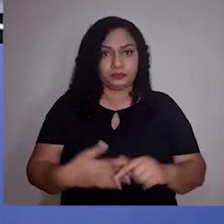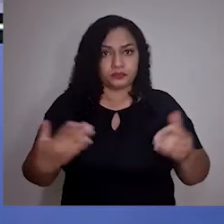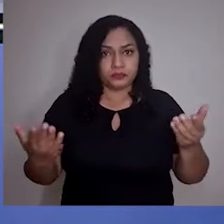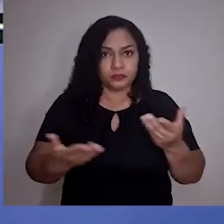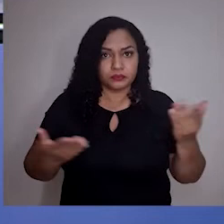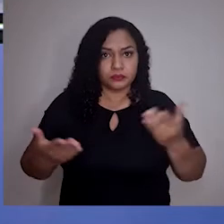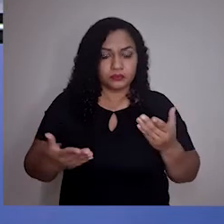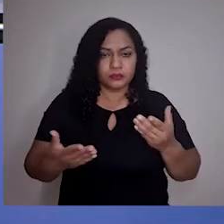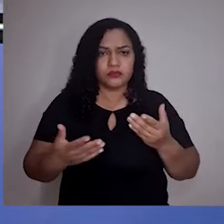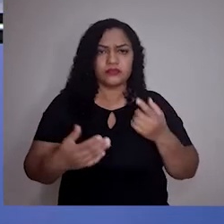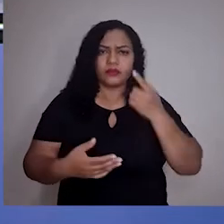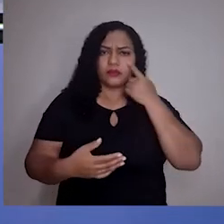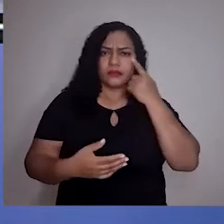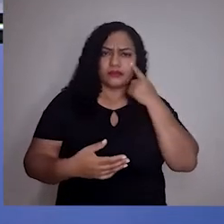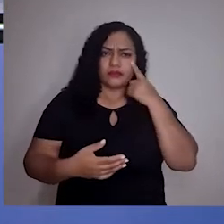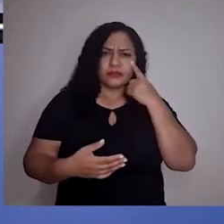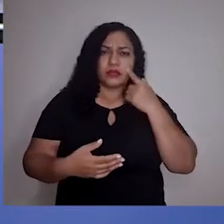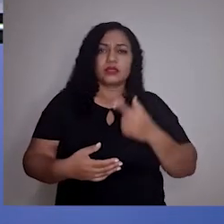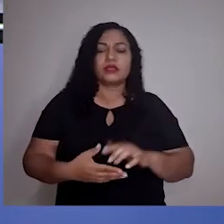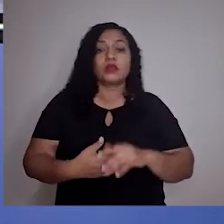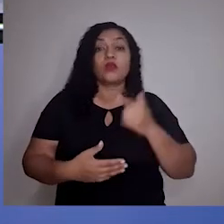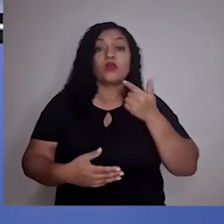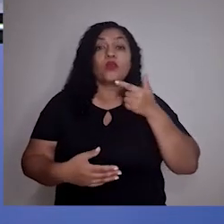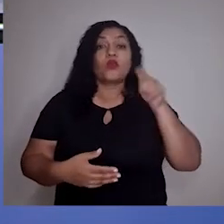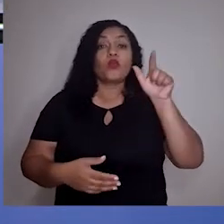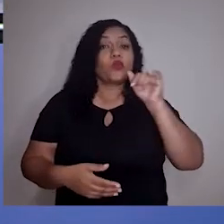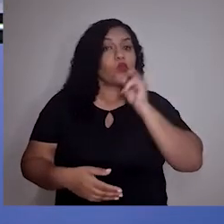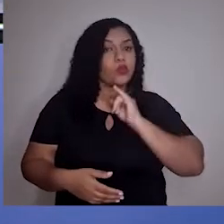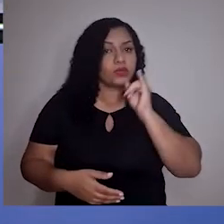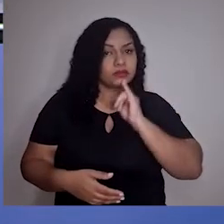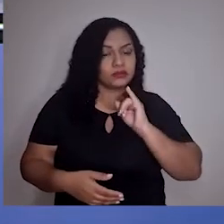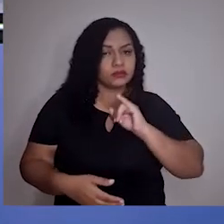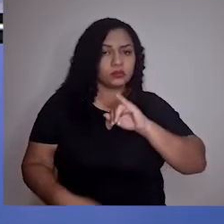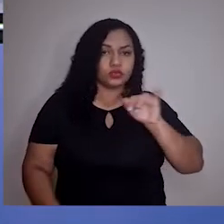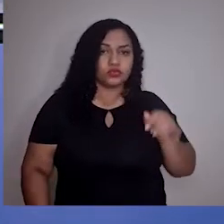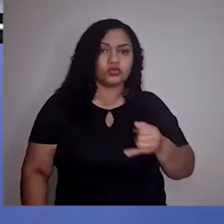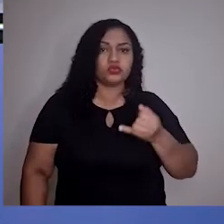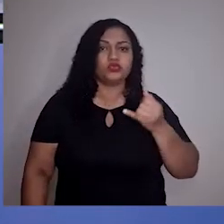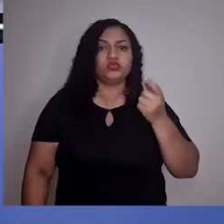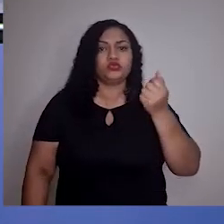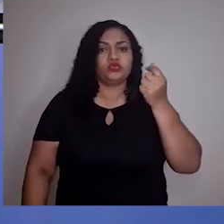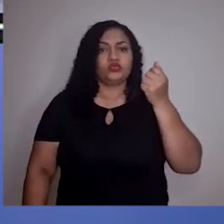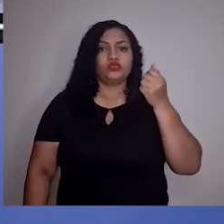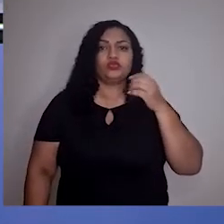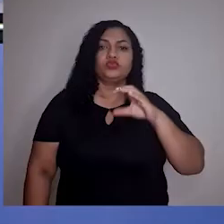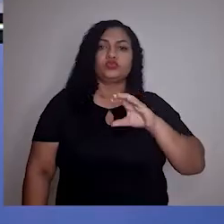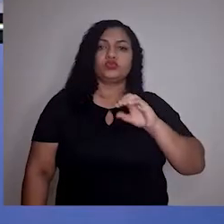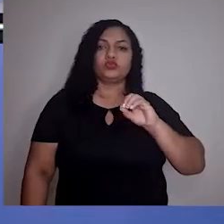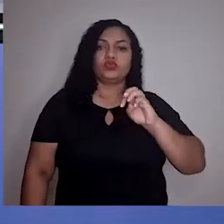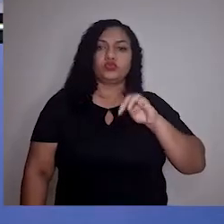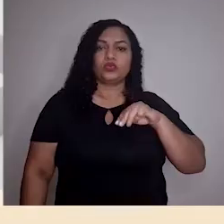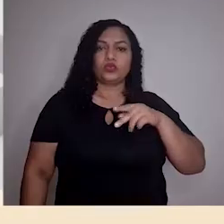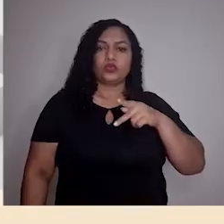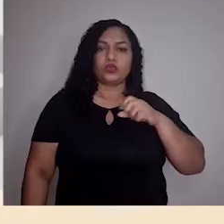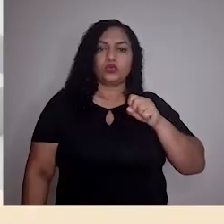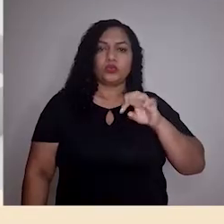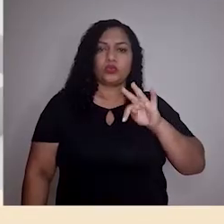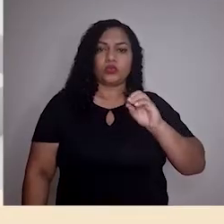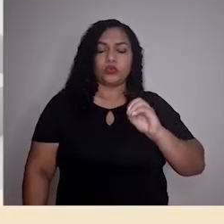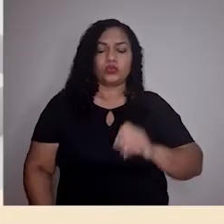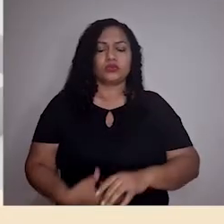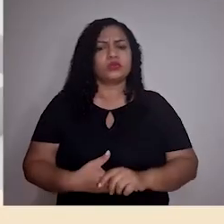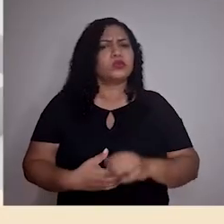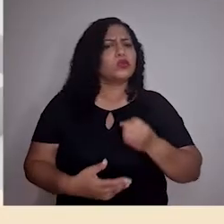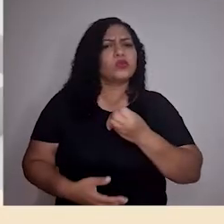Agora vamos resolver outro exemplo de juros compostos. Quanto receberá